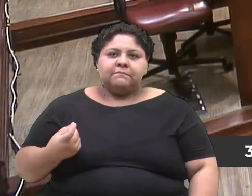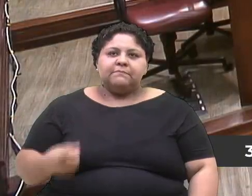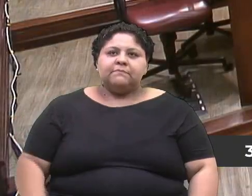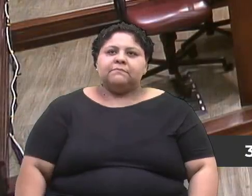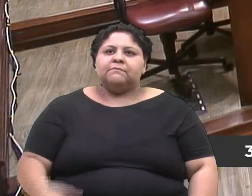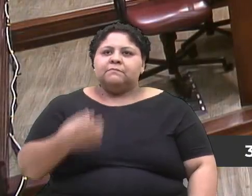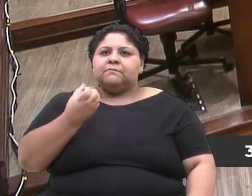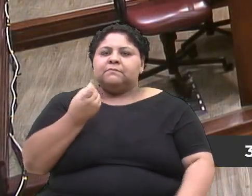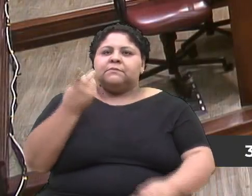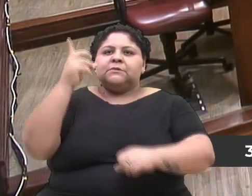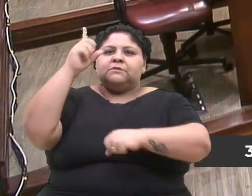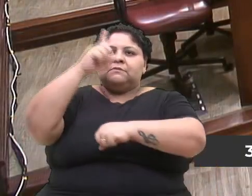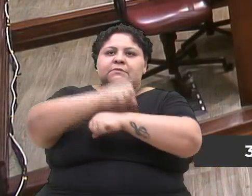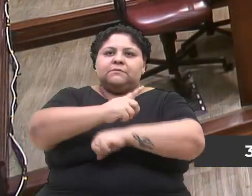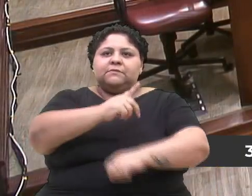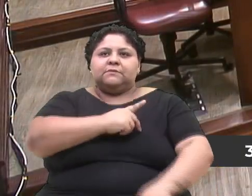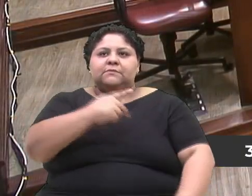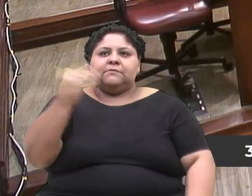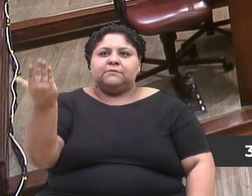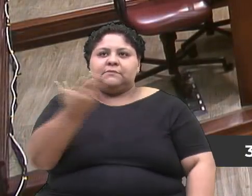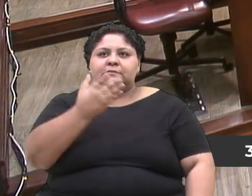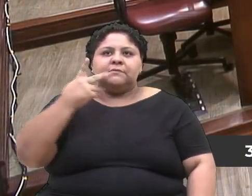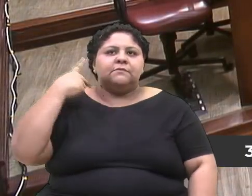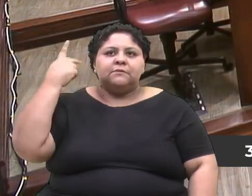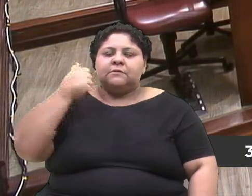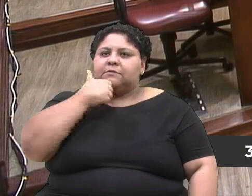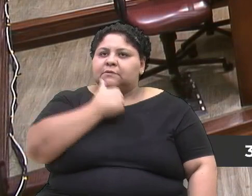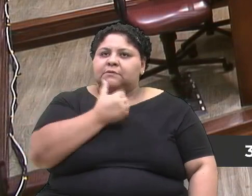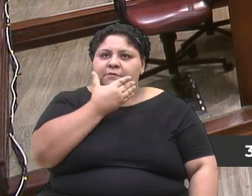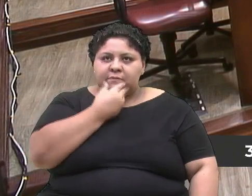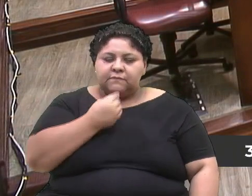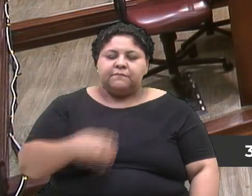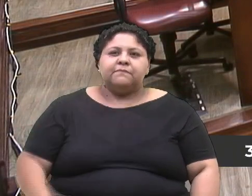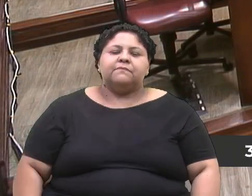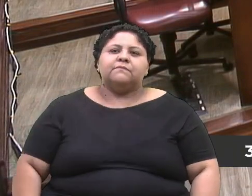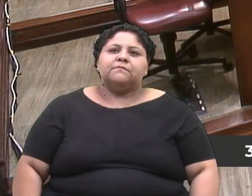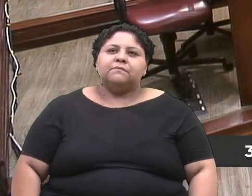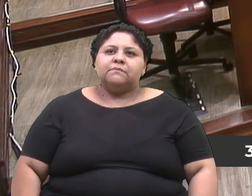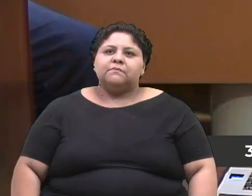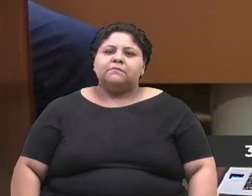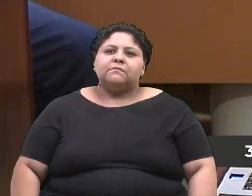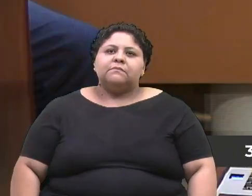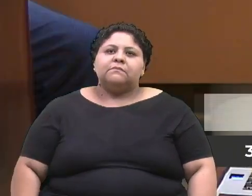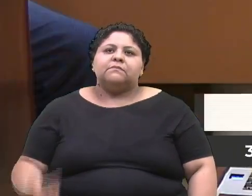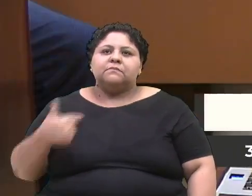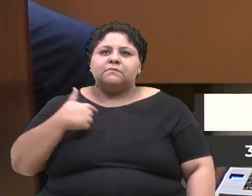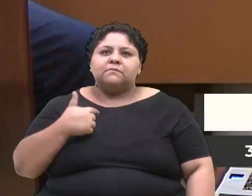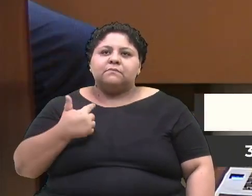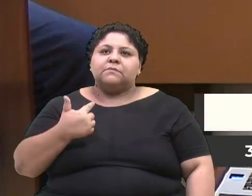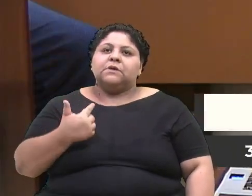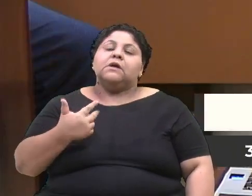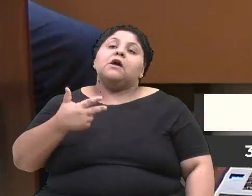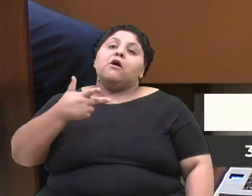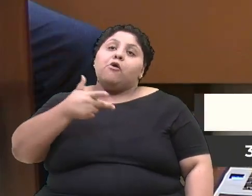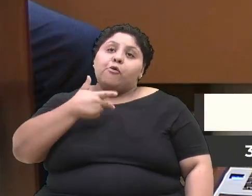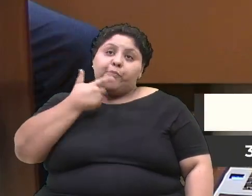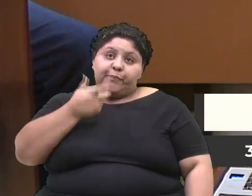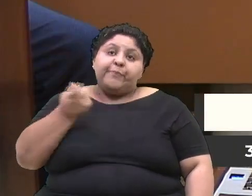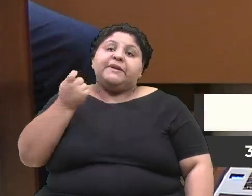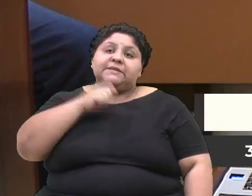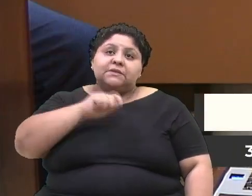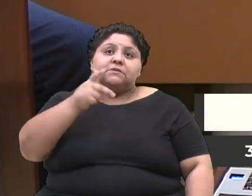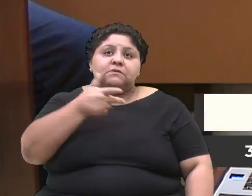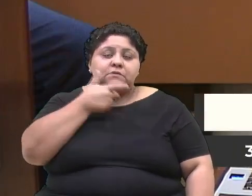Bom dia, senhor presidente, nobres colegas vereadores e vereadoras. Eu também não podia deixar de me manifestar